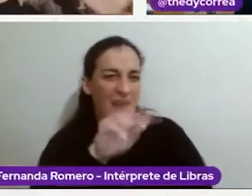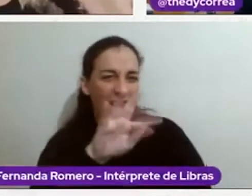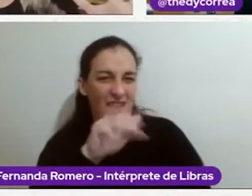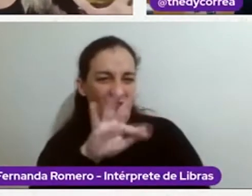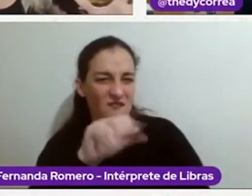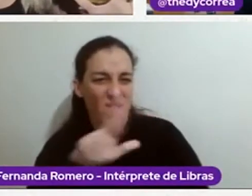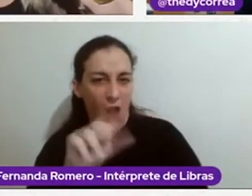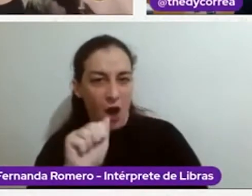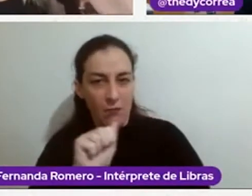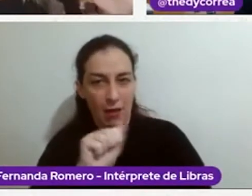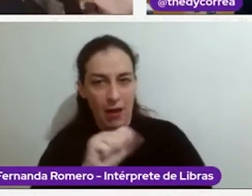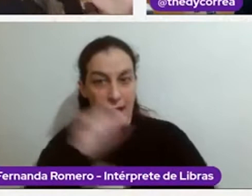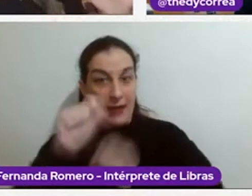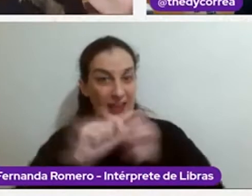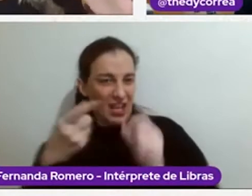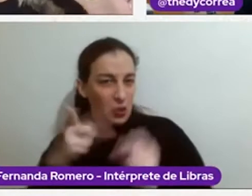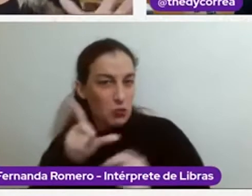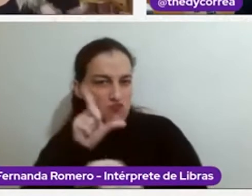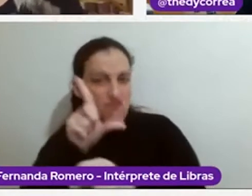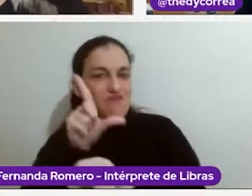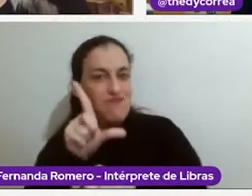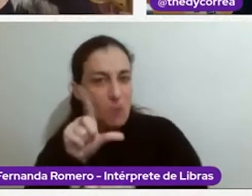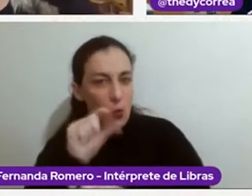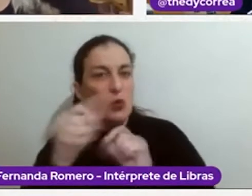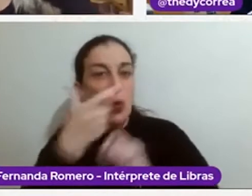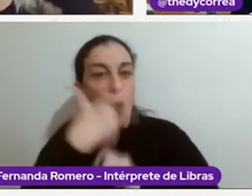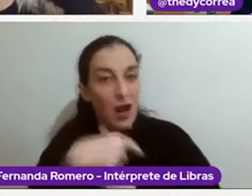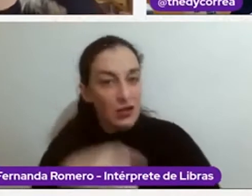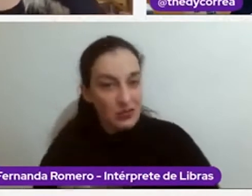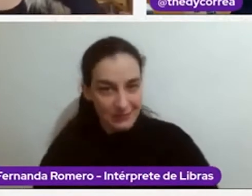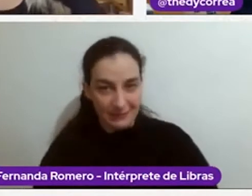Quem vence essa batalha, Tedi Corrêa?